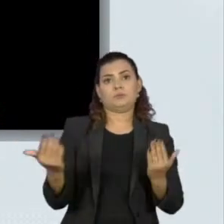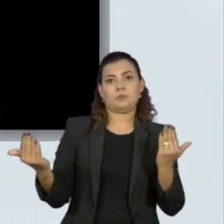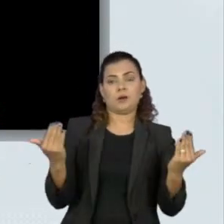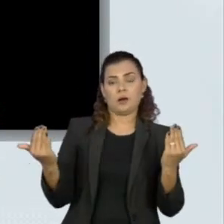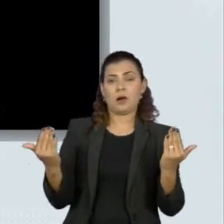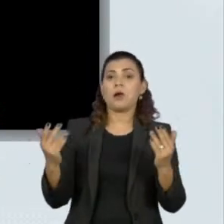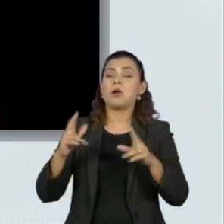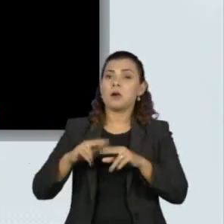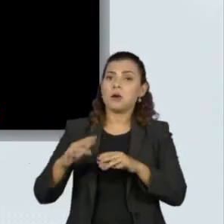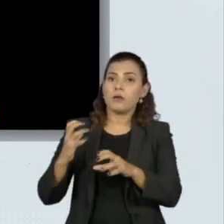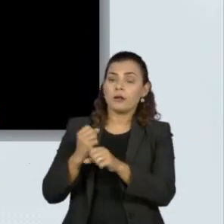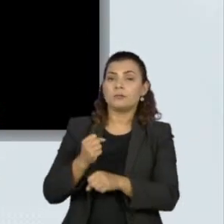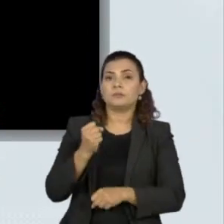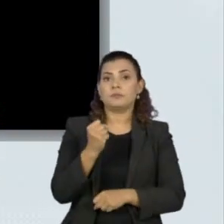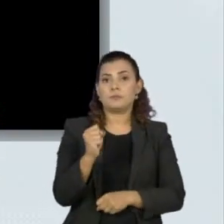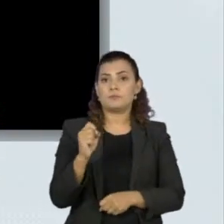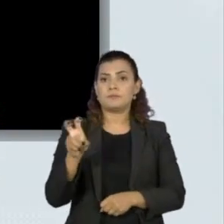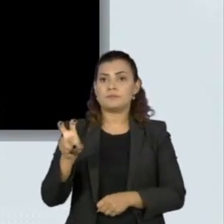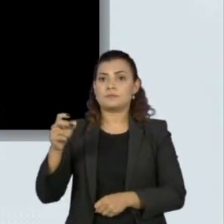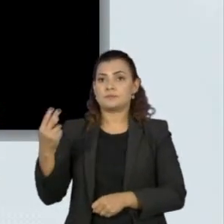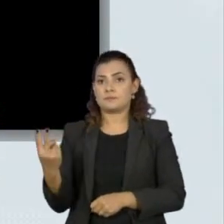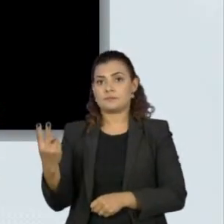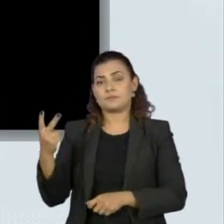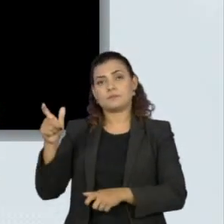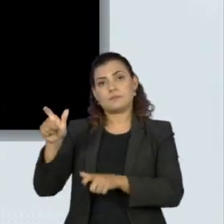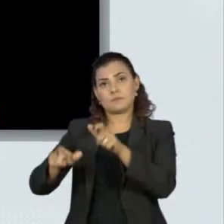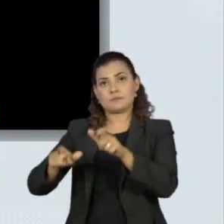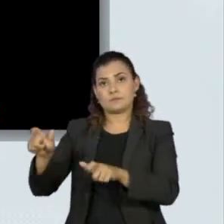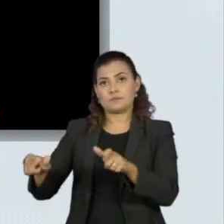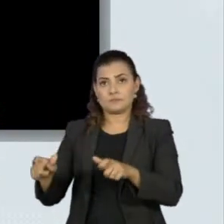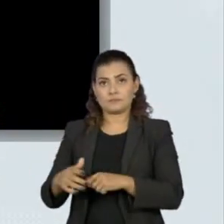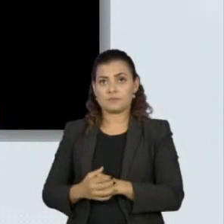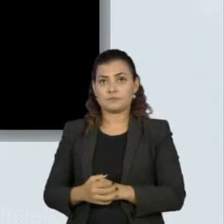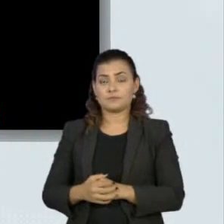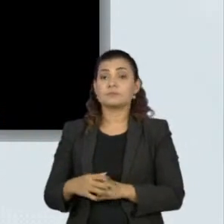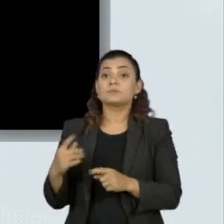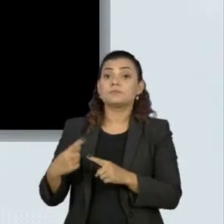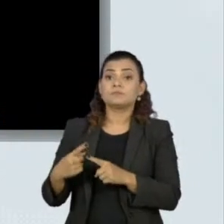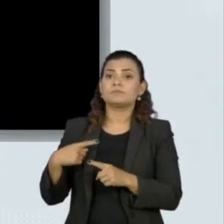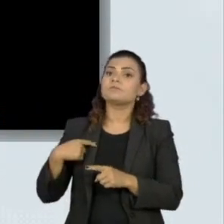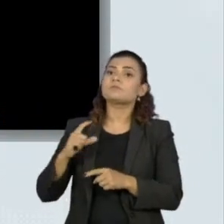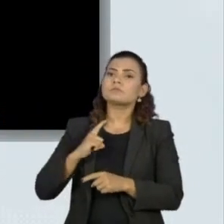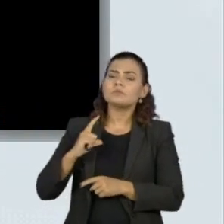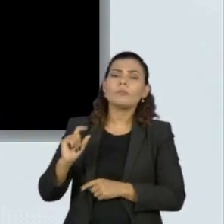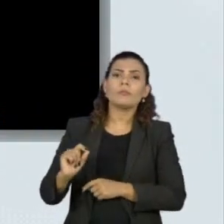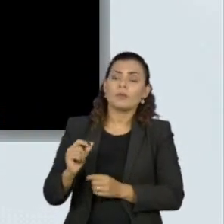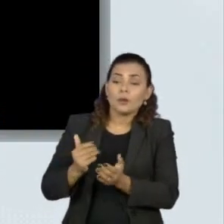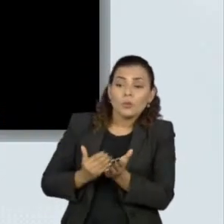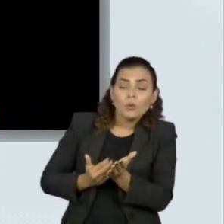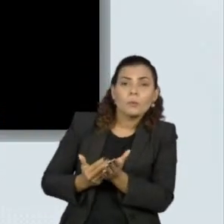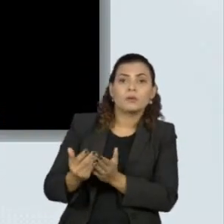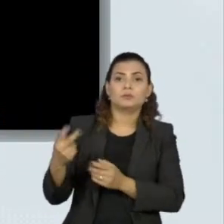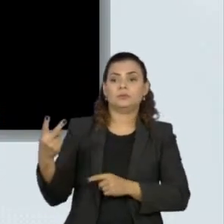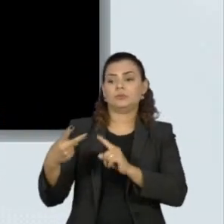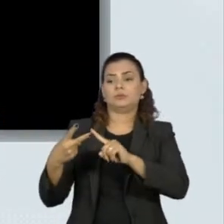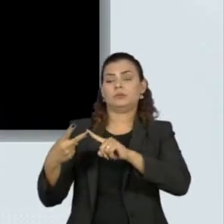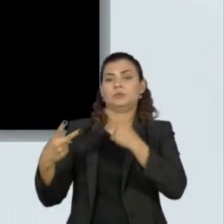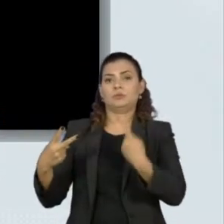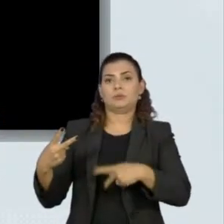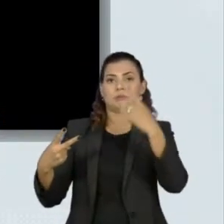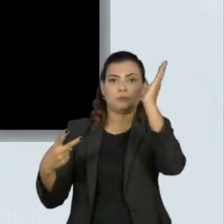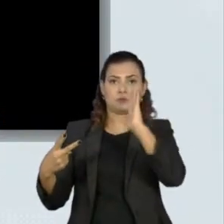analisado com 252 casos. Por quê? Porque a gente pegou o começo da segunda onda no